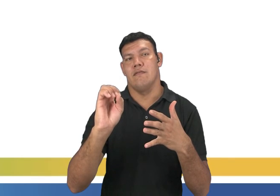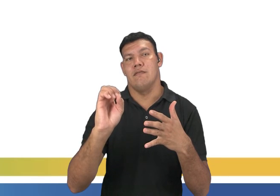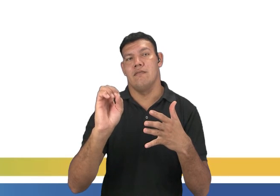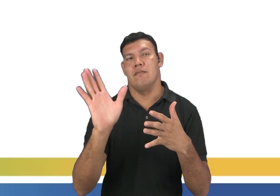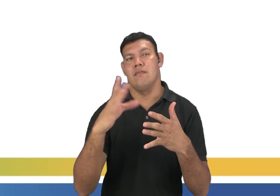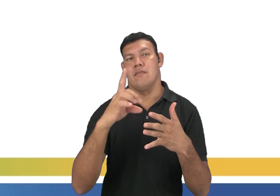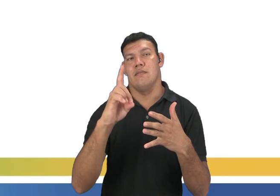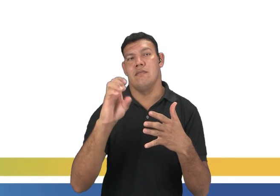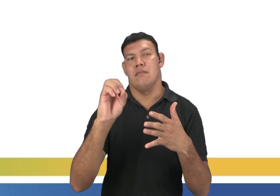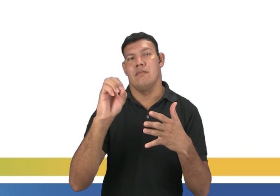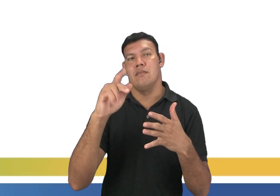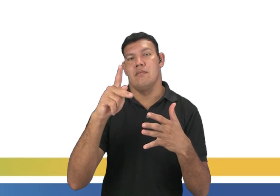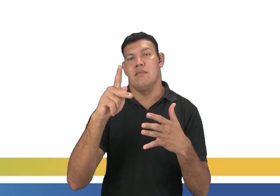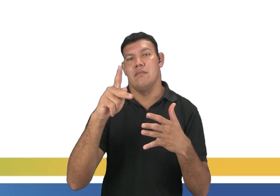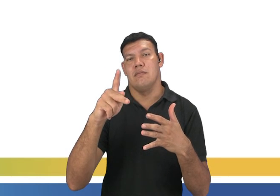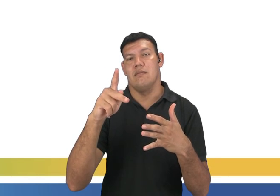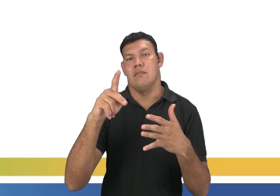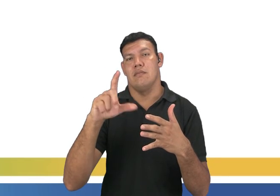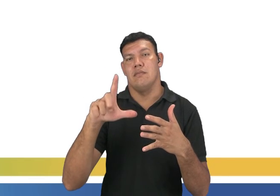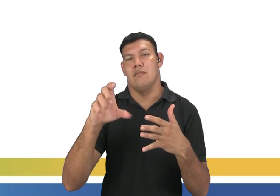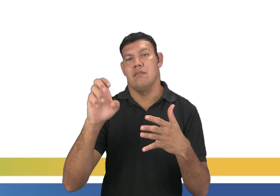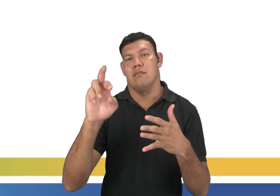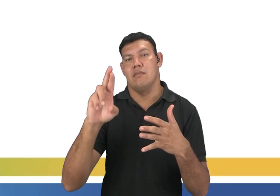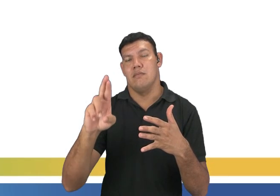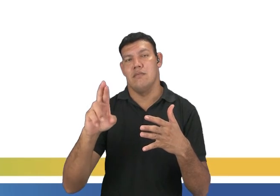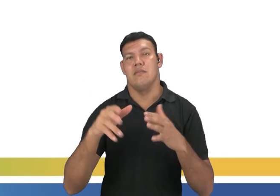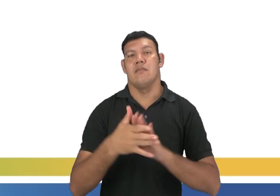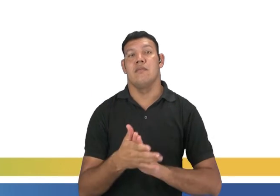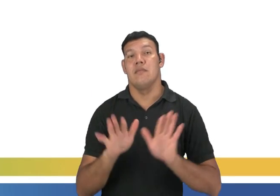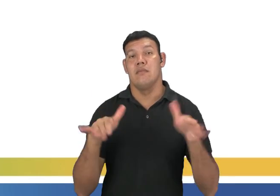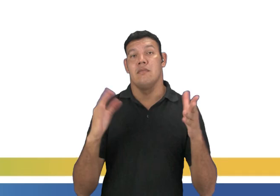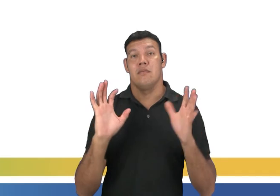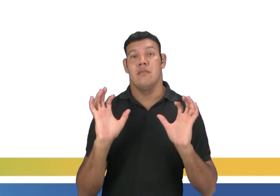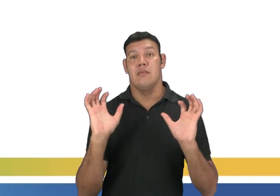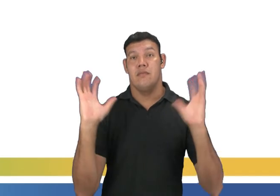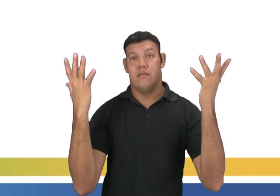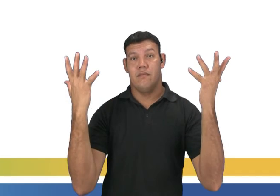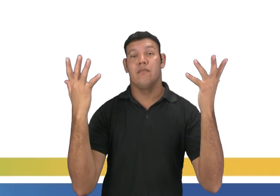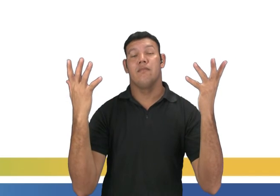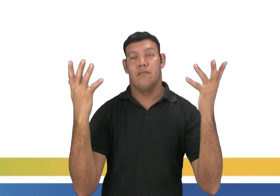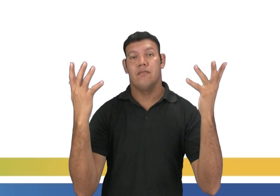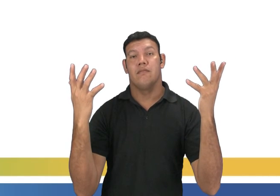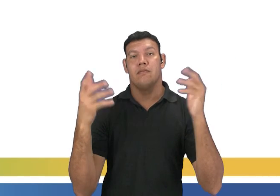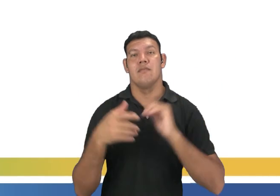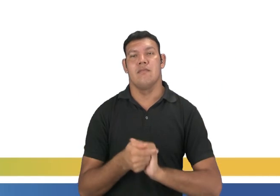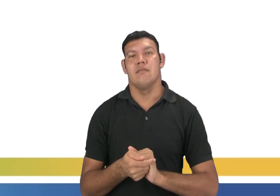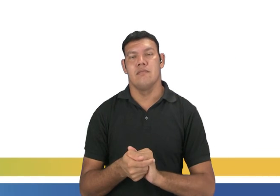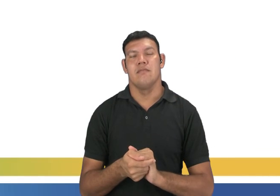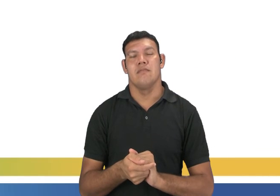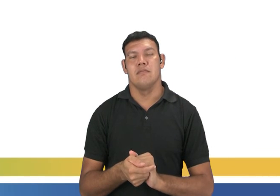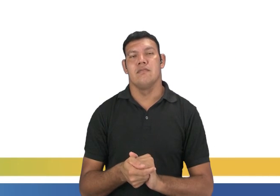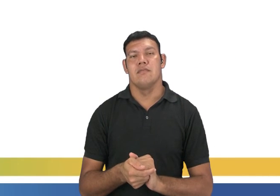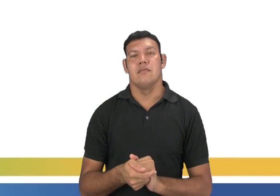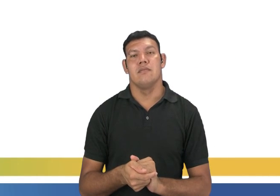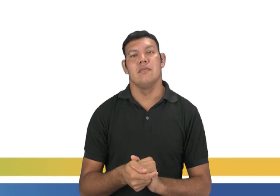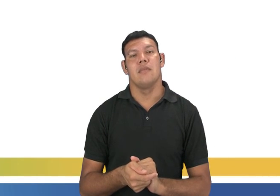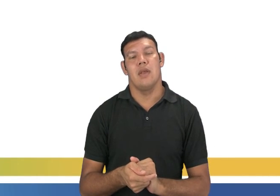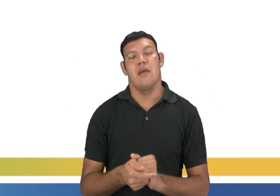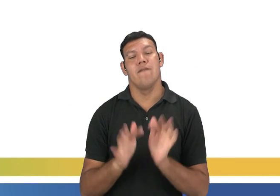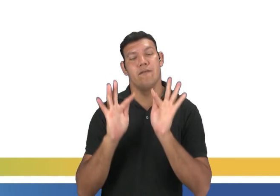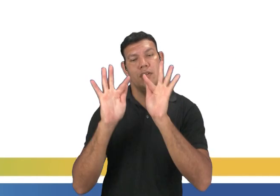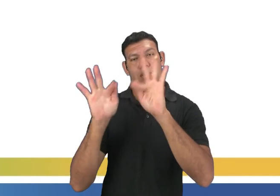chamado efeito Doppler. Então, esses são os fenômenos ondulatórios. Então, com isso, nós fechamos os conceitos introdutórios a respeito de ondas.